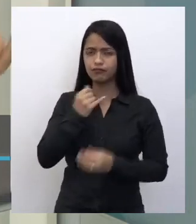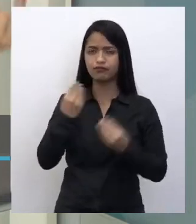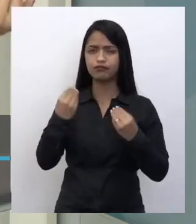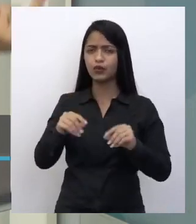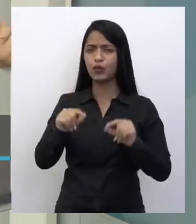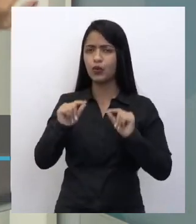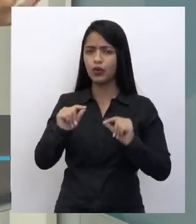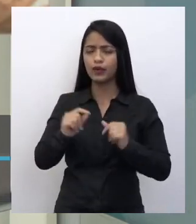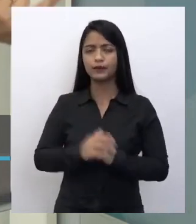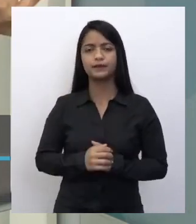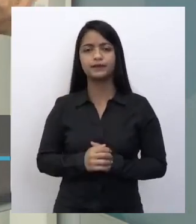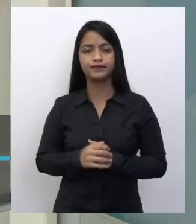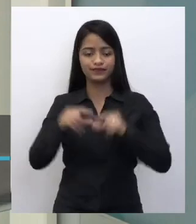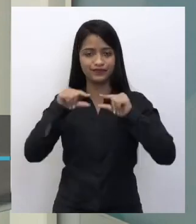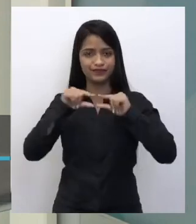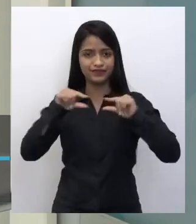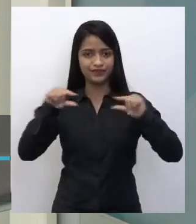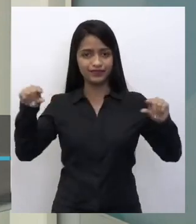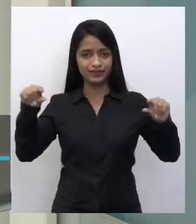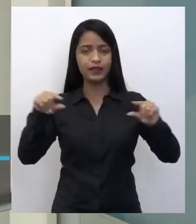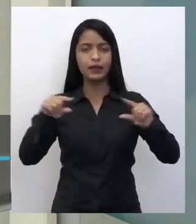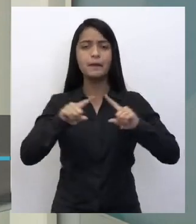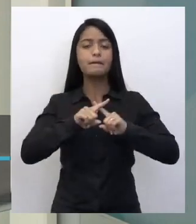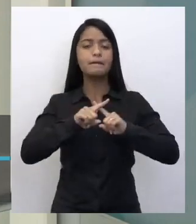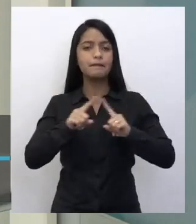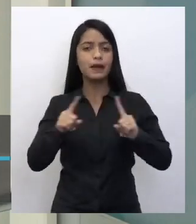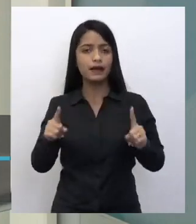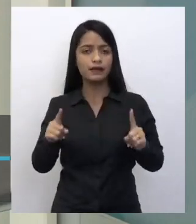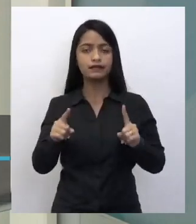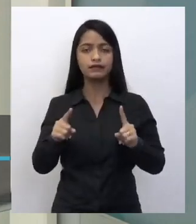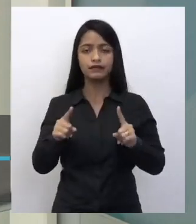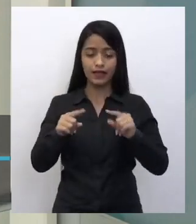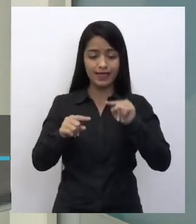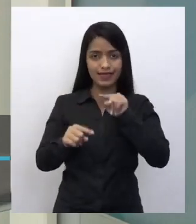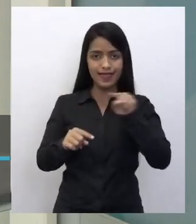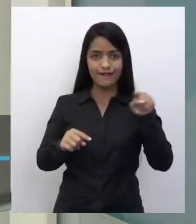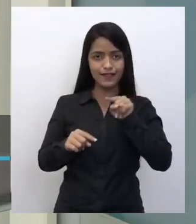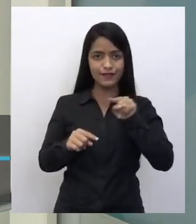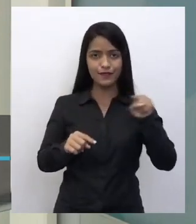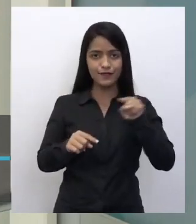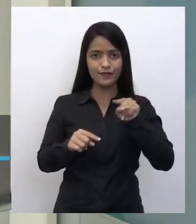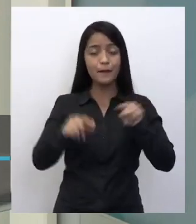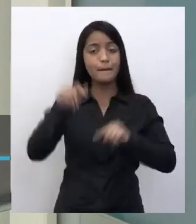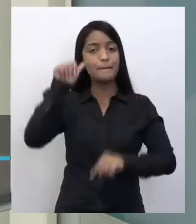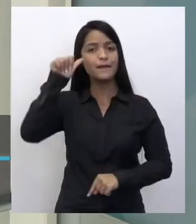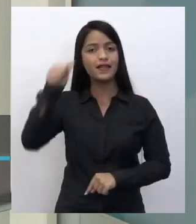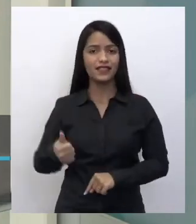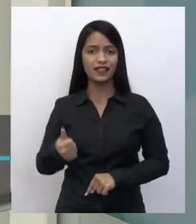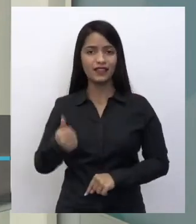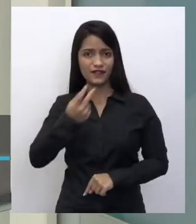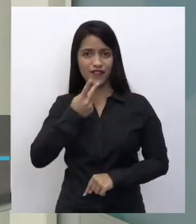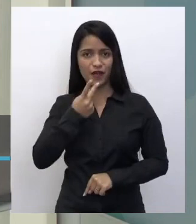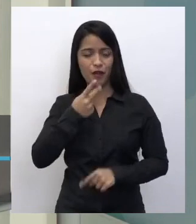Mas afinal de contas, e uma travessão, disse Pedrinha. Elas colocaram a mesma.